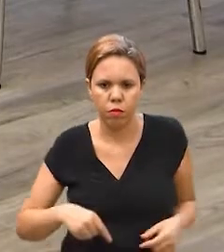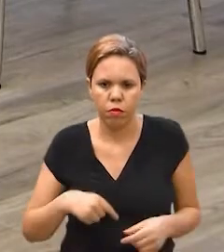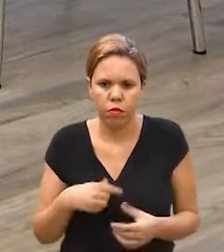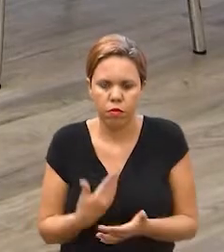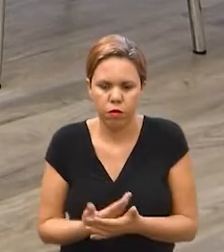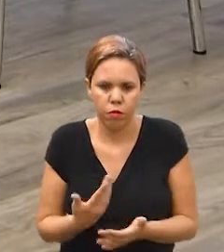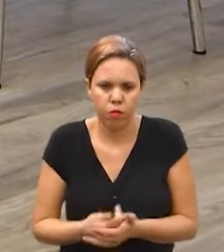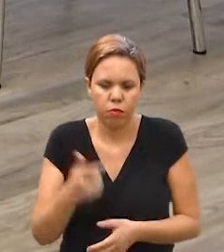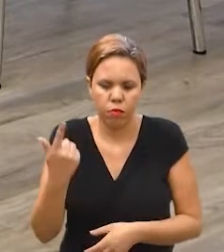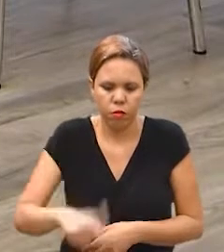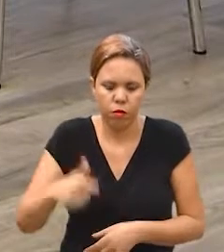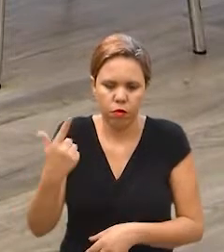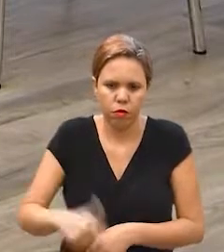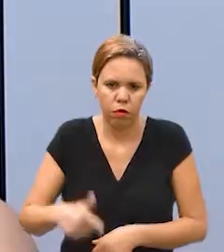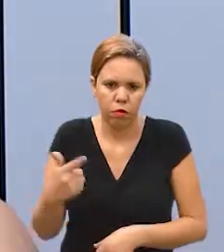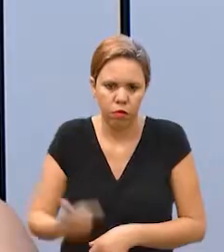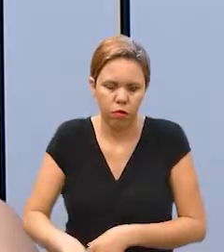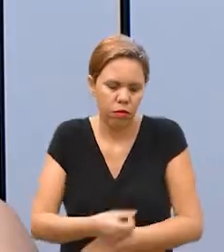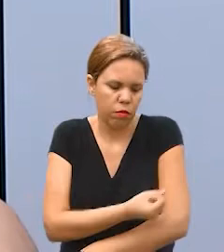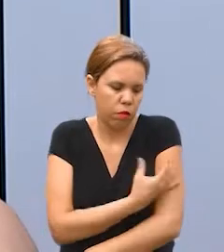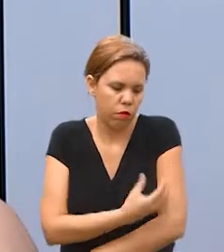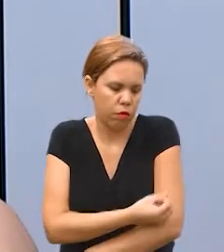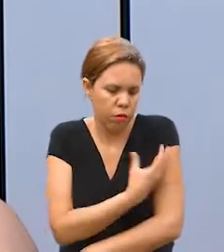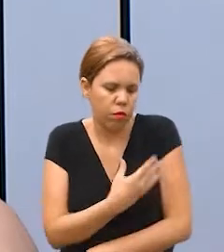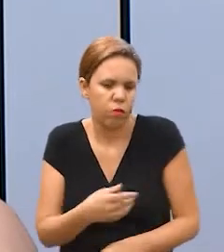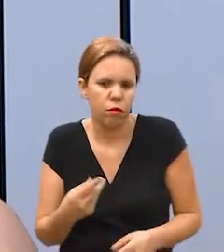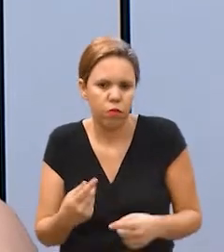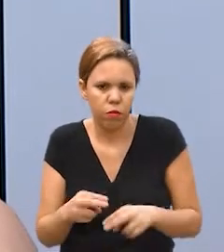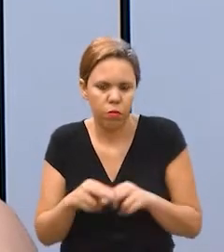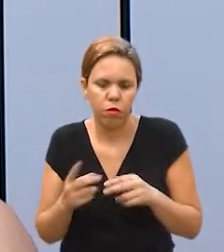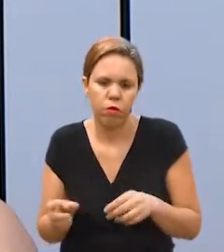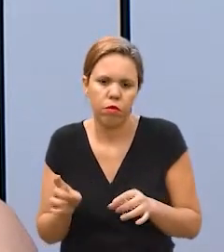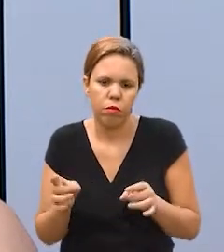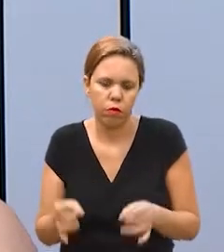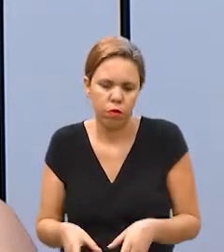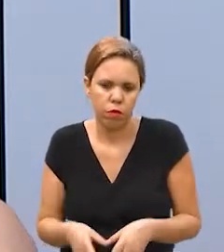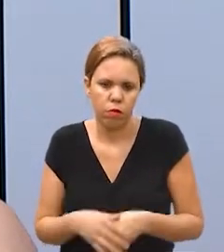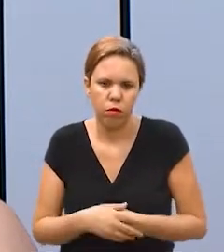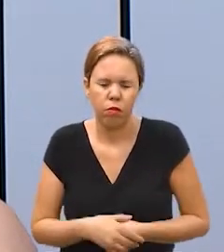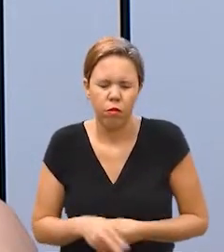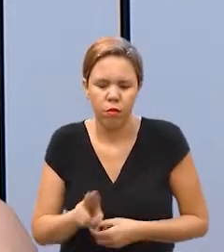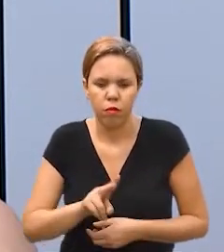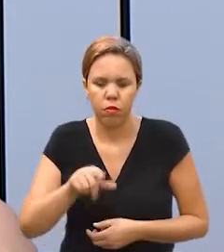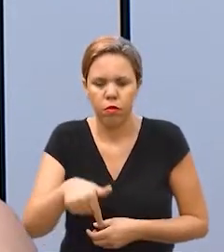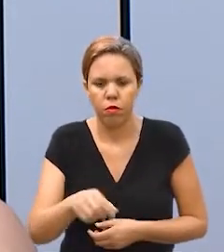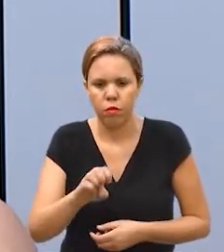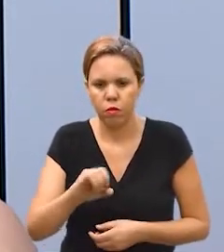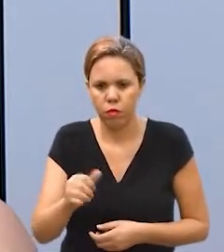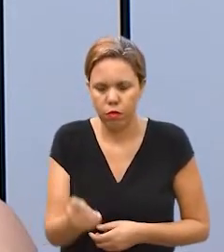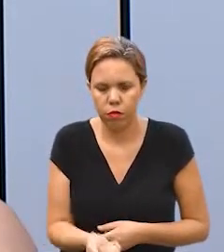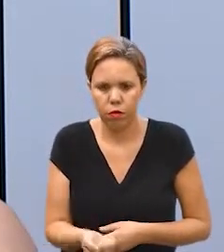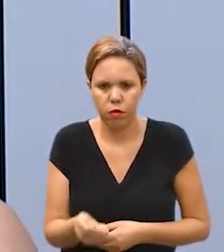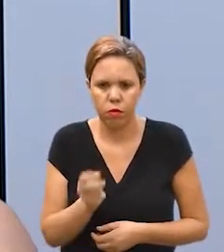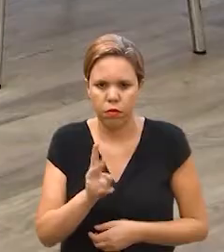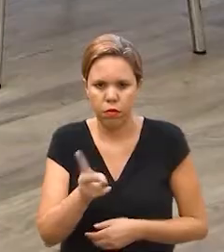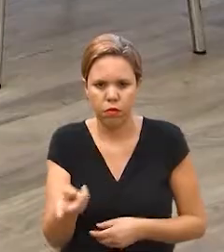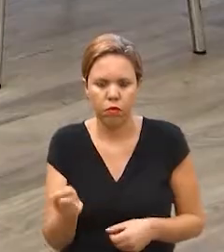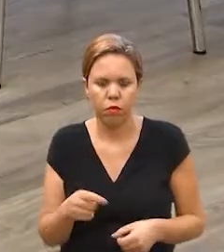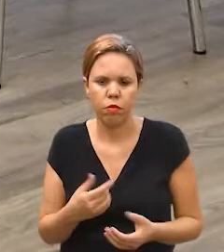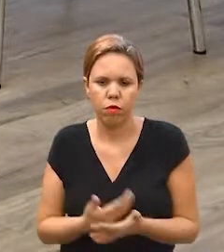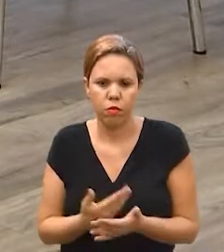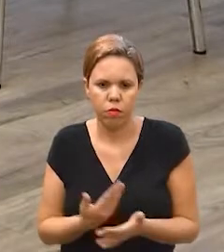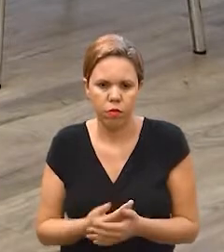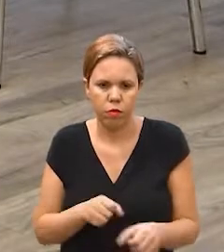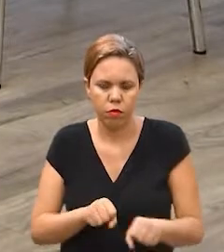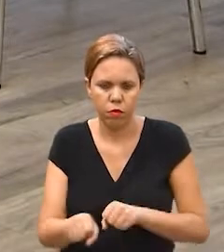de repetência continuada no ensino regular e acabam utilizando o EJA para